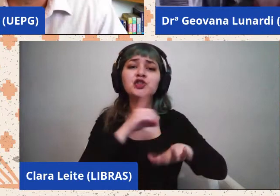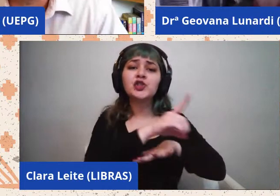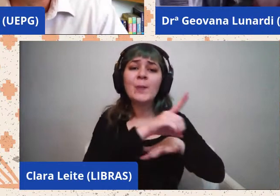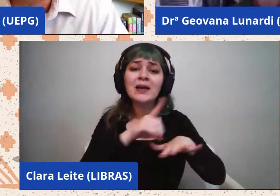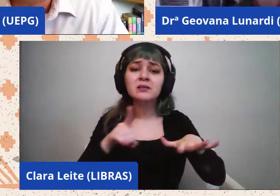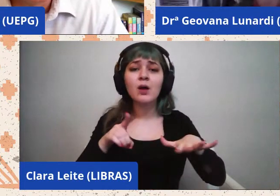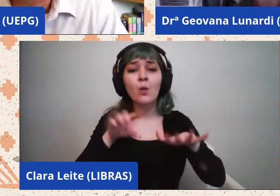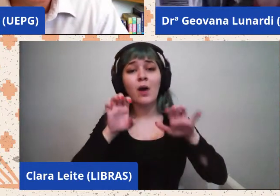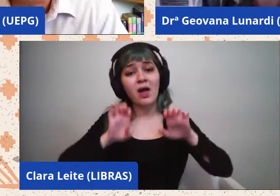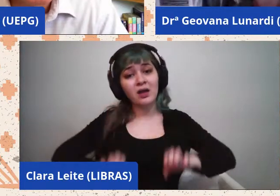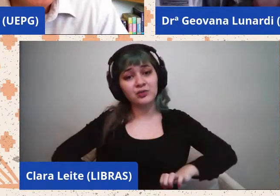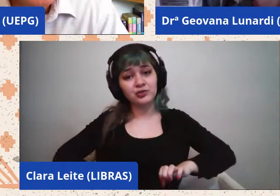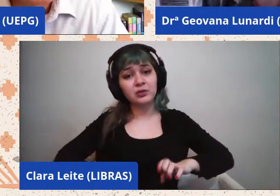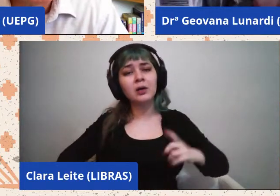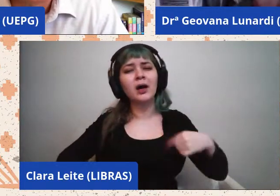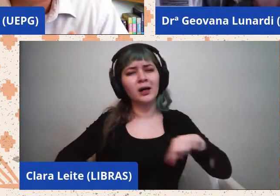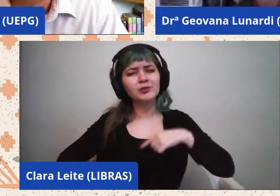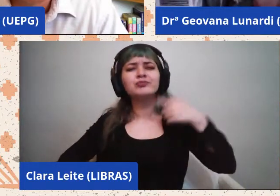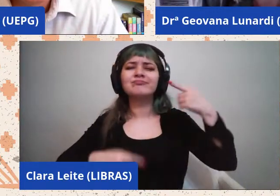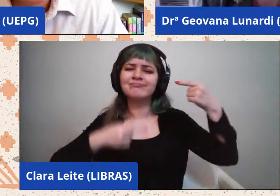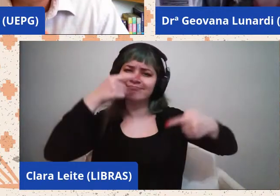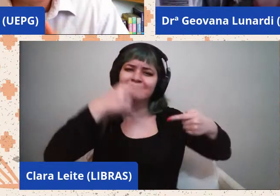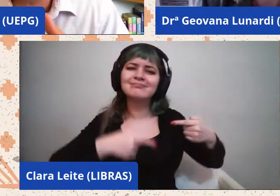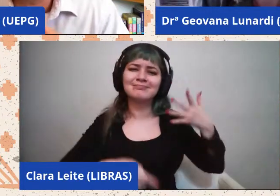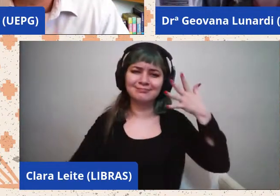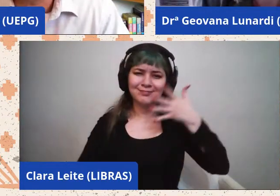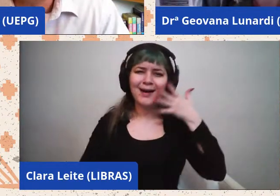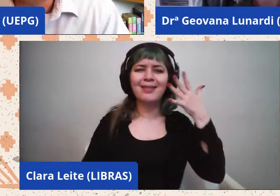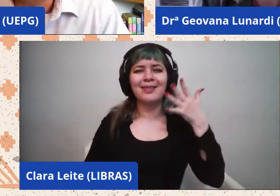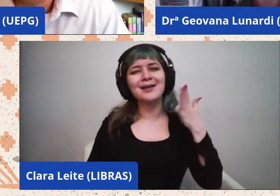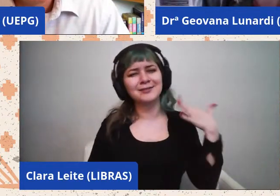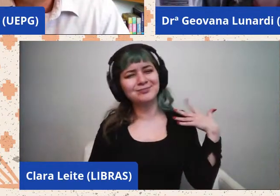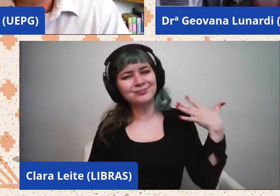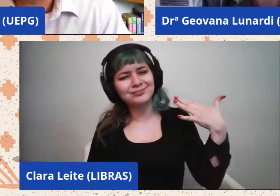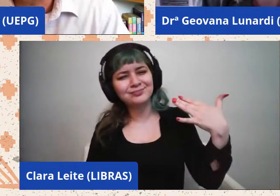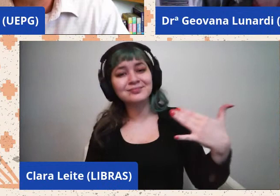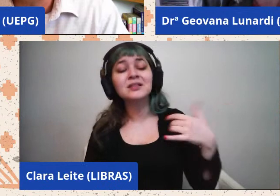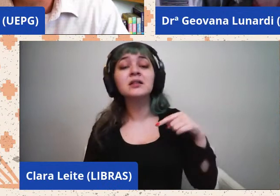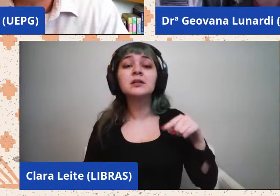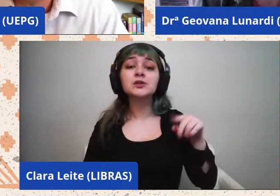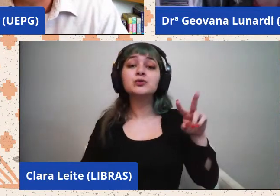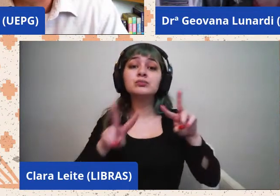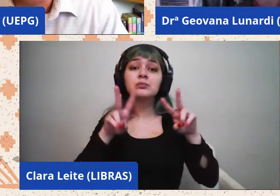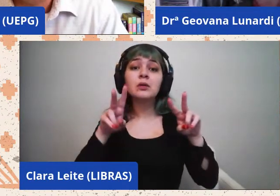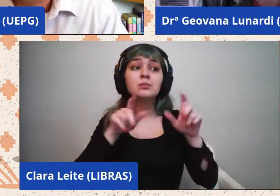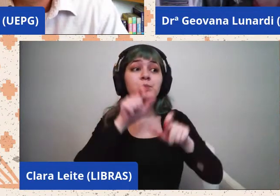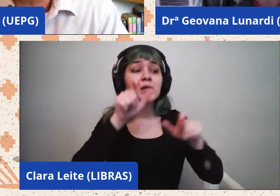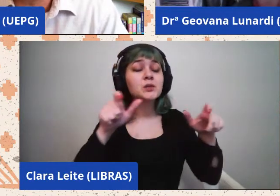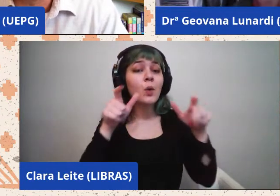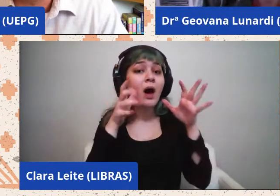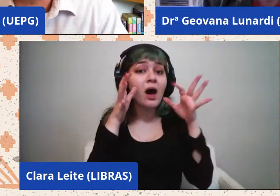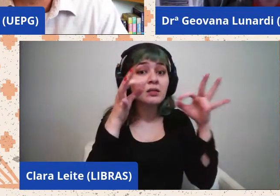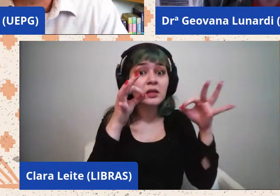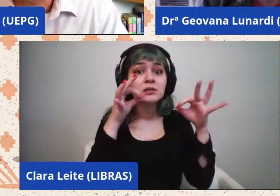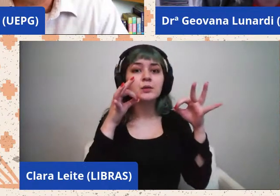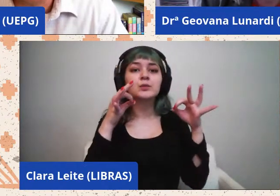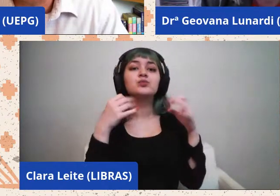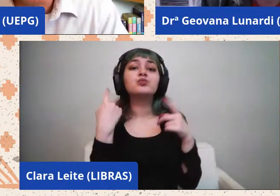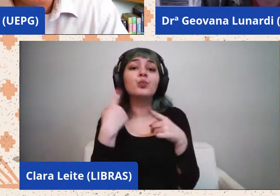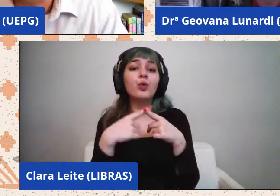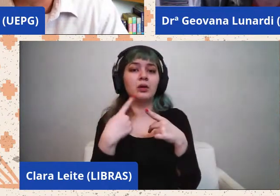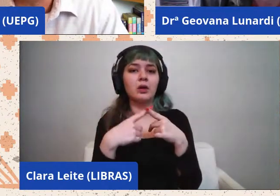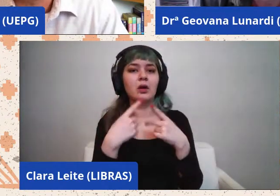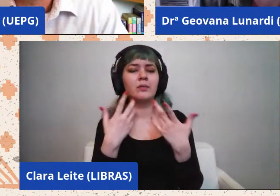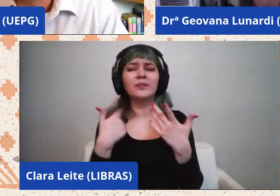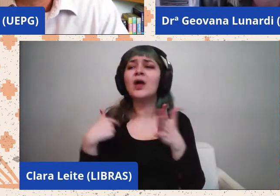tem falado bastante disso nas palestras e tudo, e essa questão tem chamado muito a atenção. Quer dizer, para que